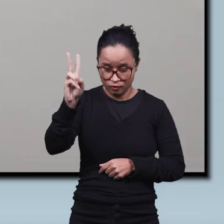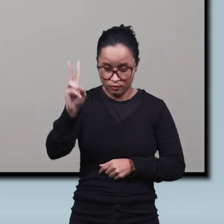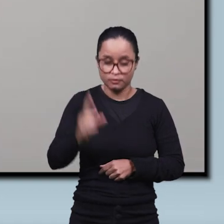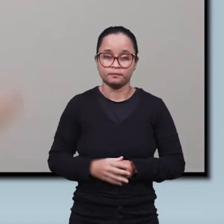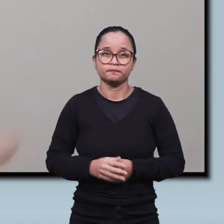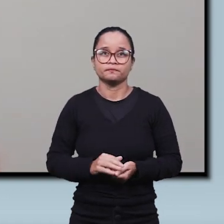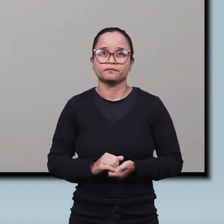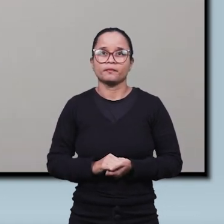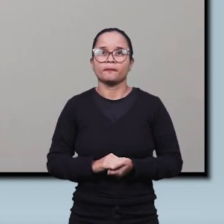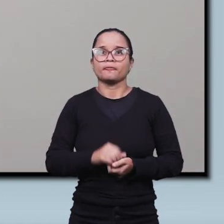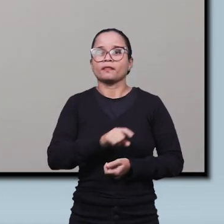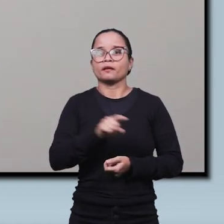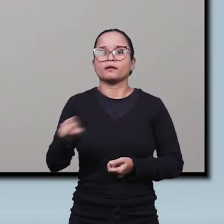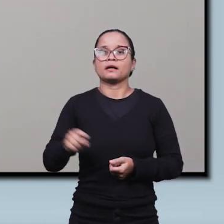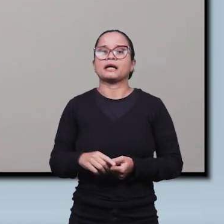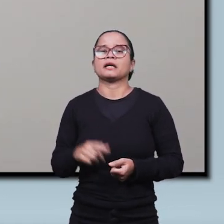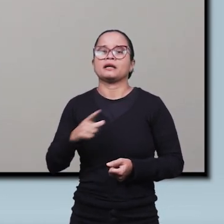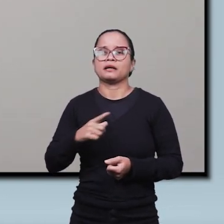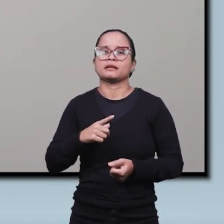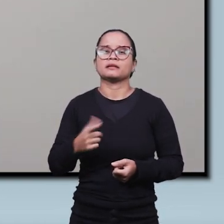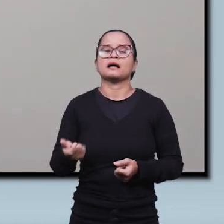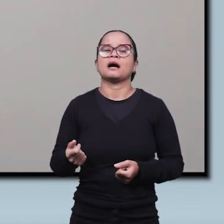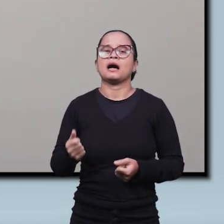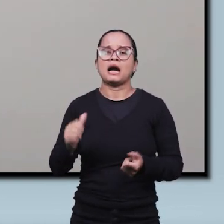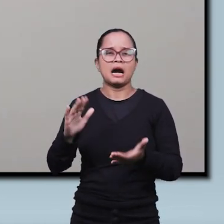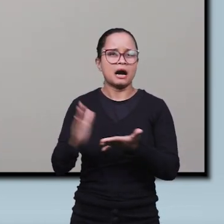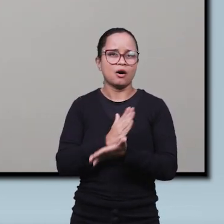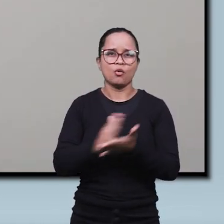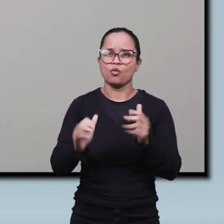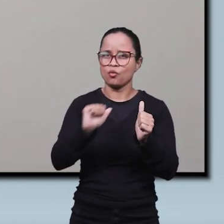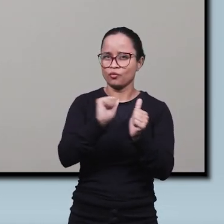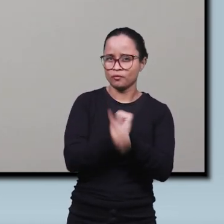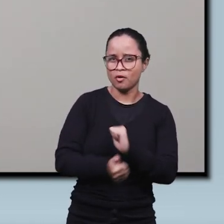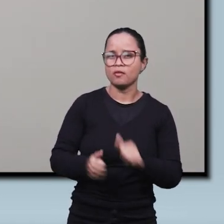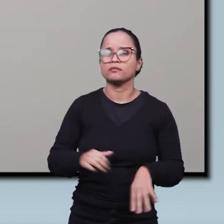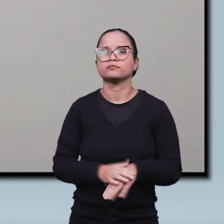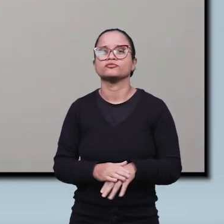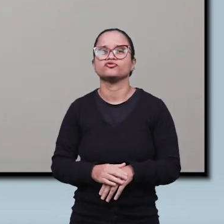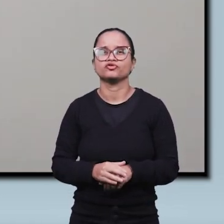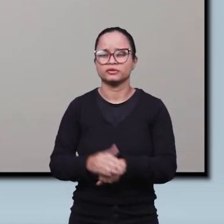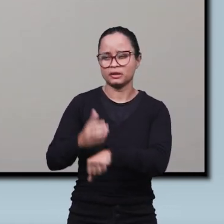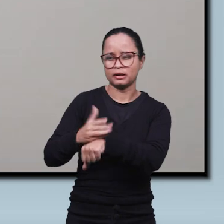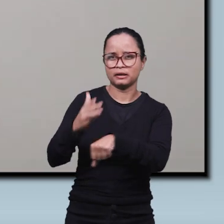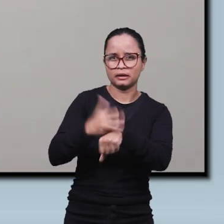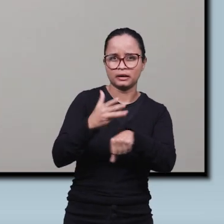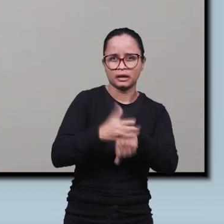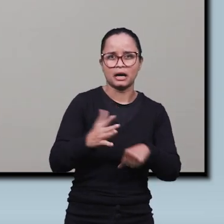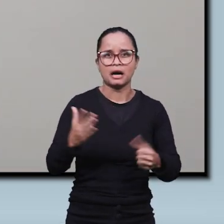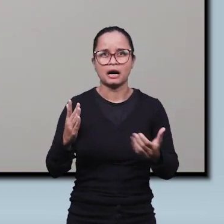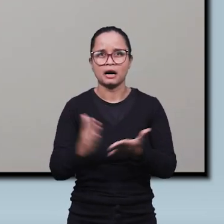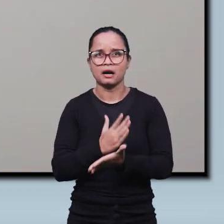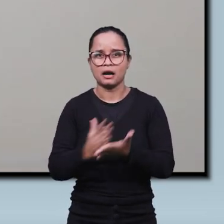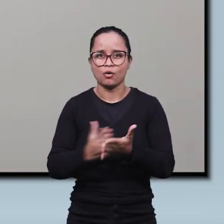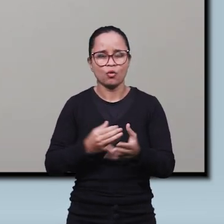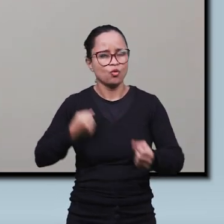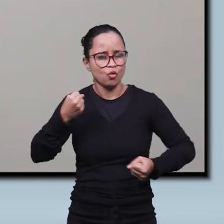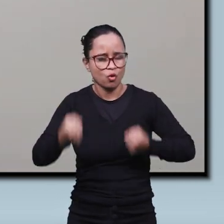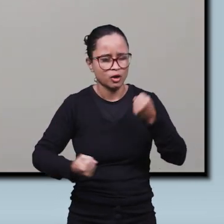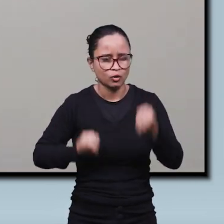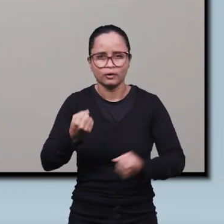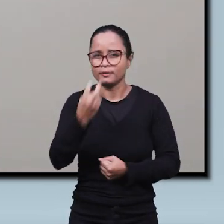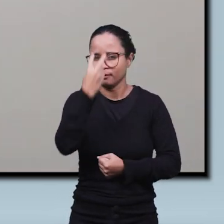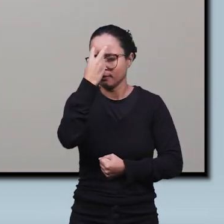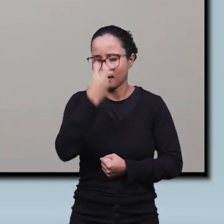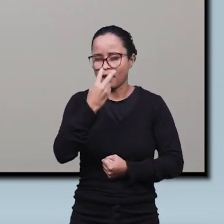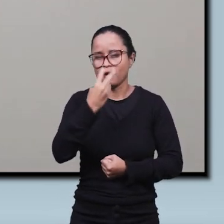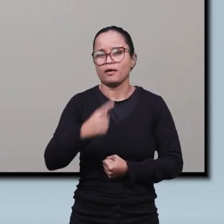está realizando esporte, dando ele capacitação, alguns corredores cegos em que você tem